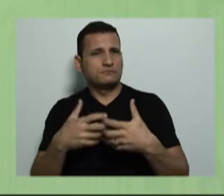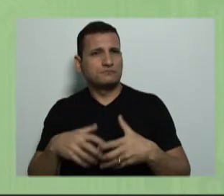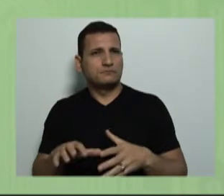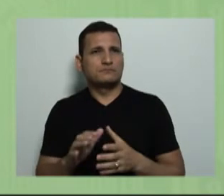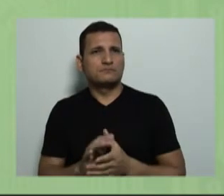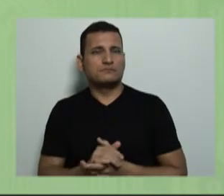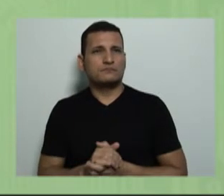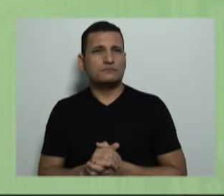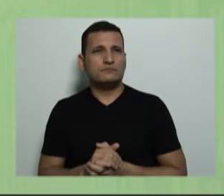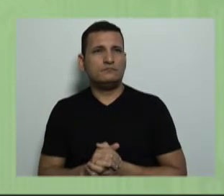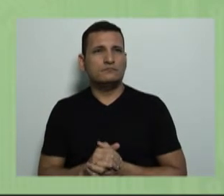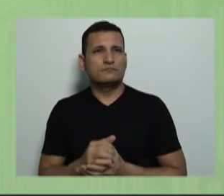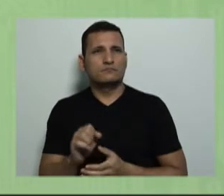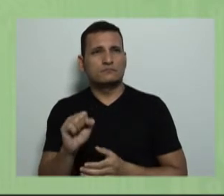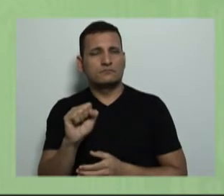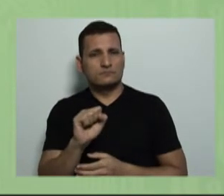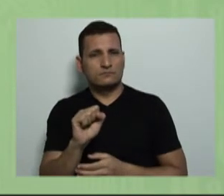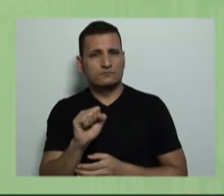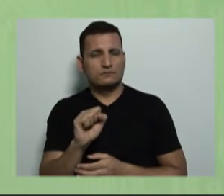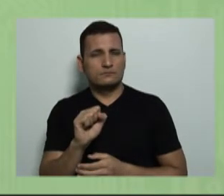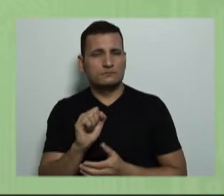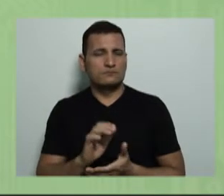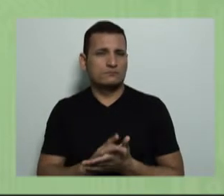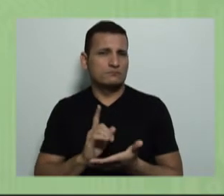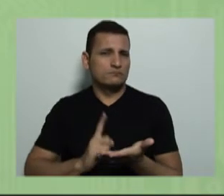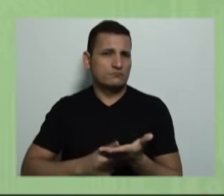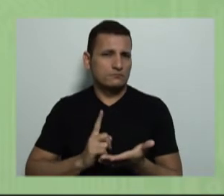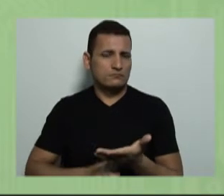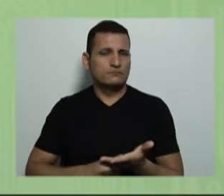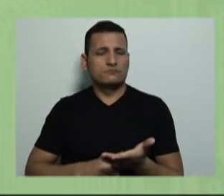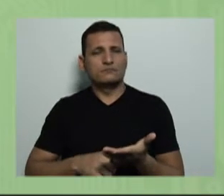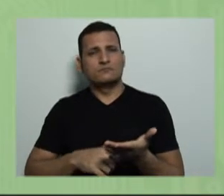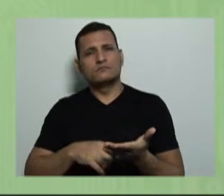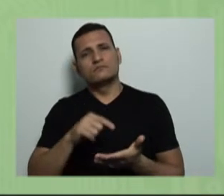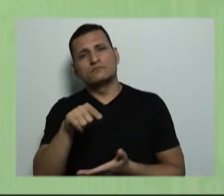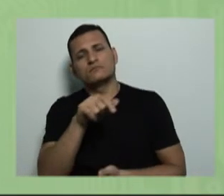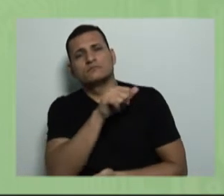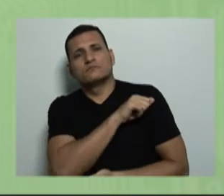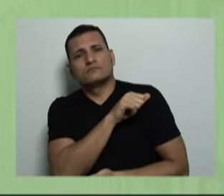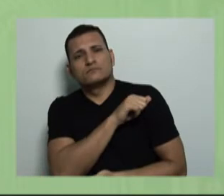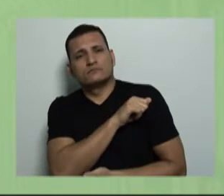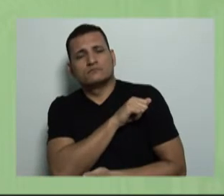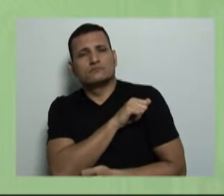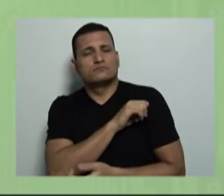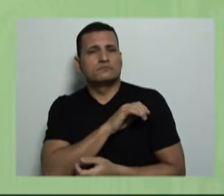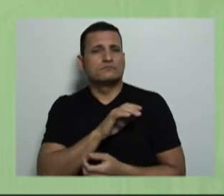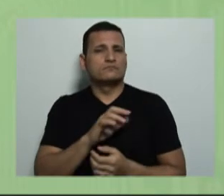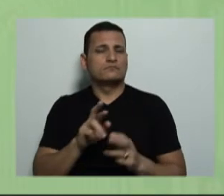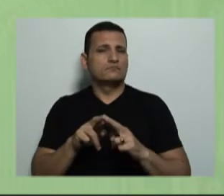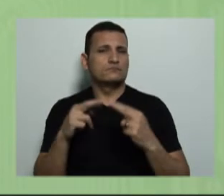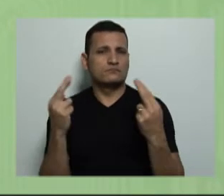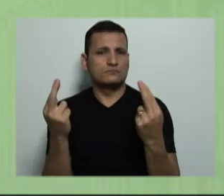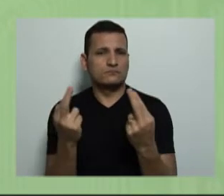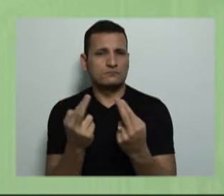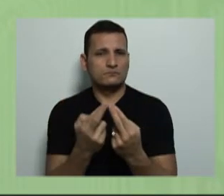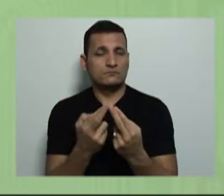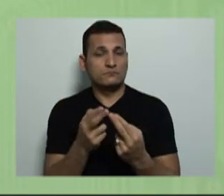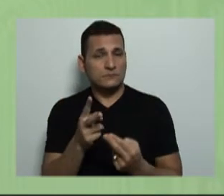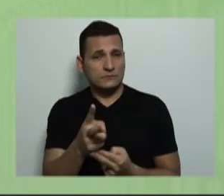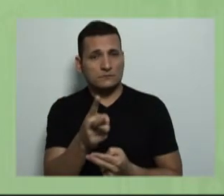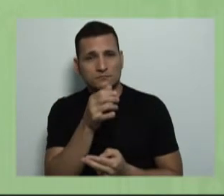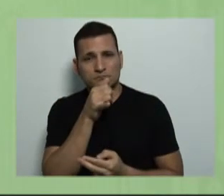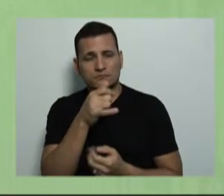Oitavo, agendar com os estagiários reuniões sempre que necessário para orientação